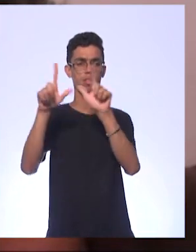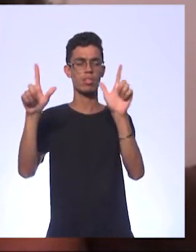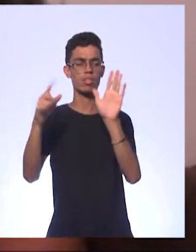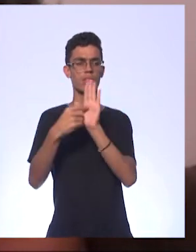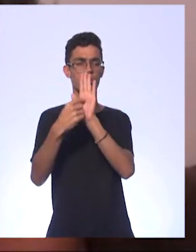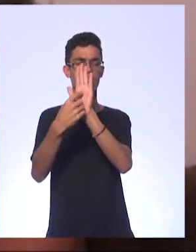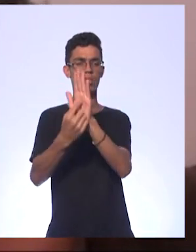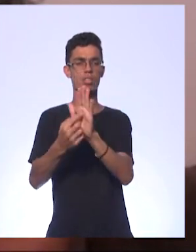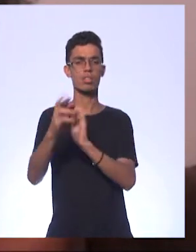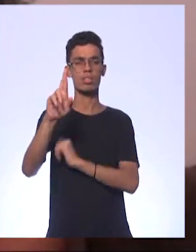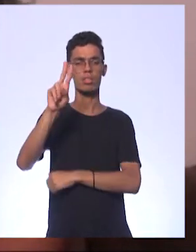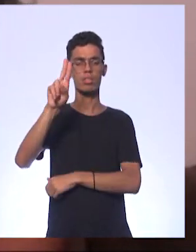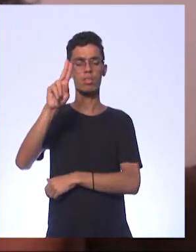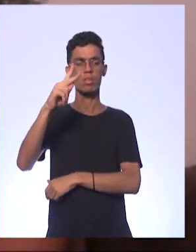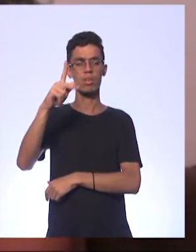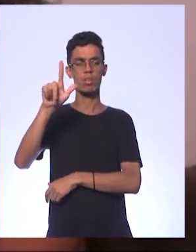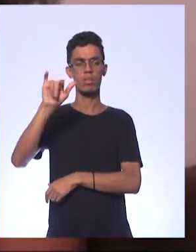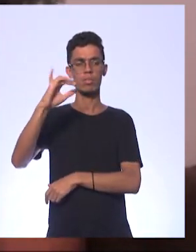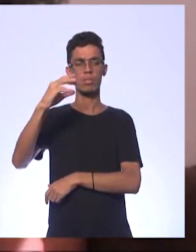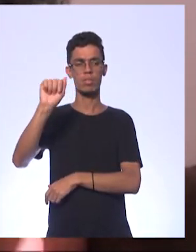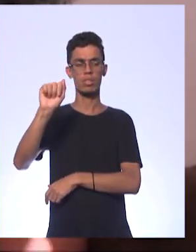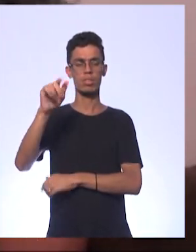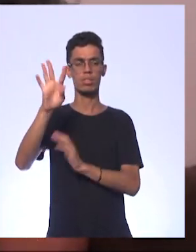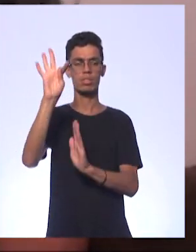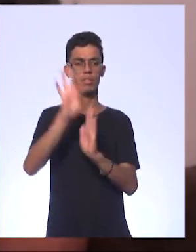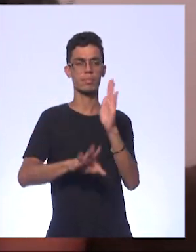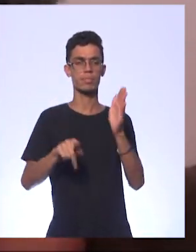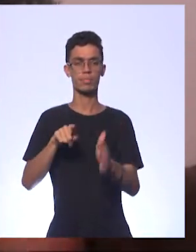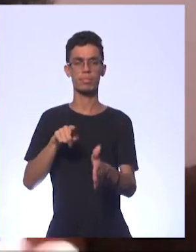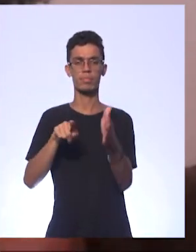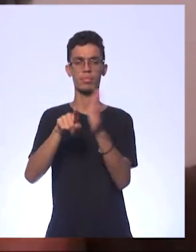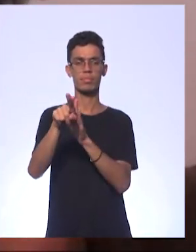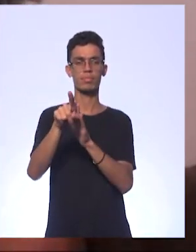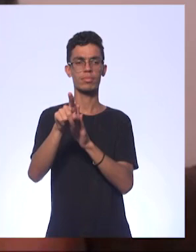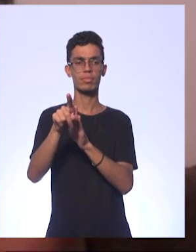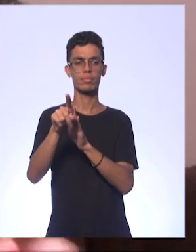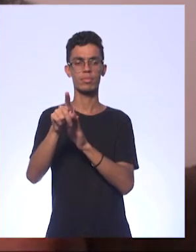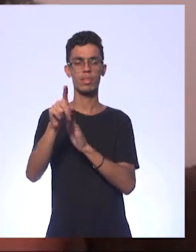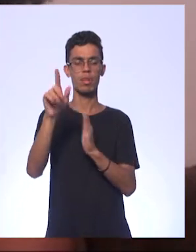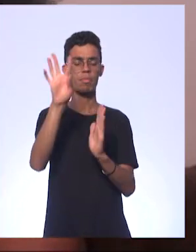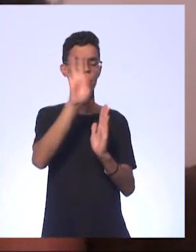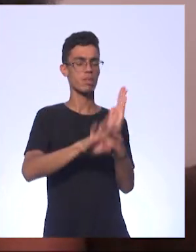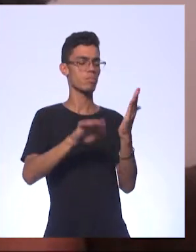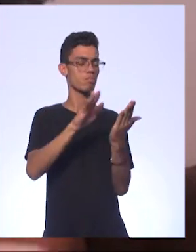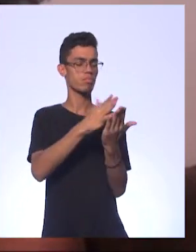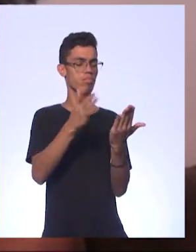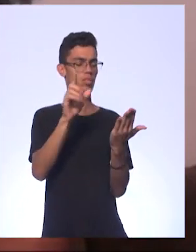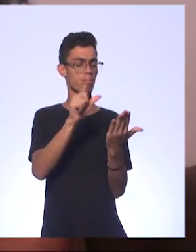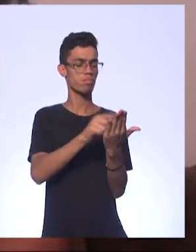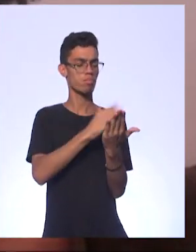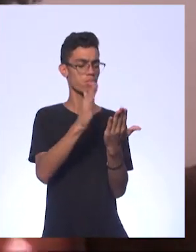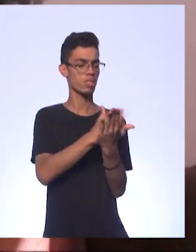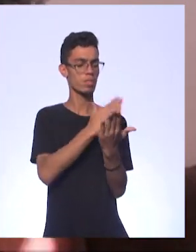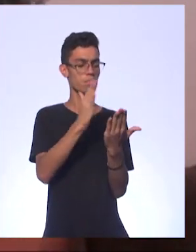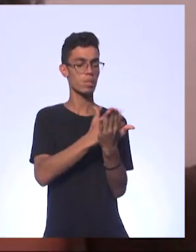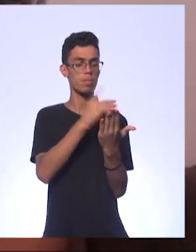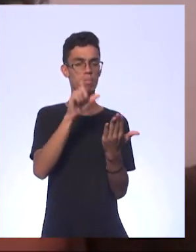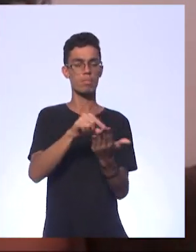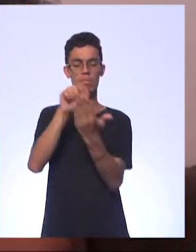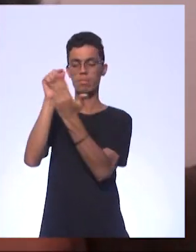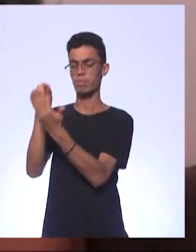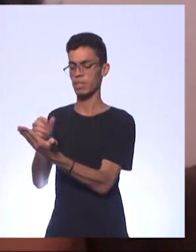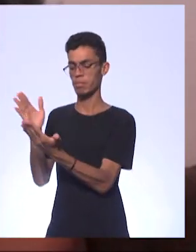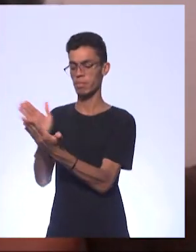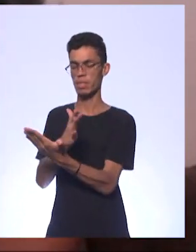rubrica. O texto e as perguntas foram retirados e adaptados de um livro da pesquisadora